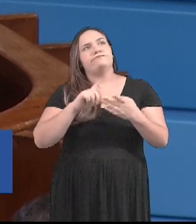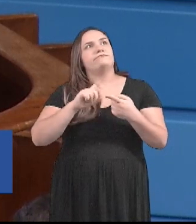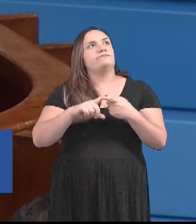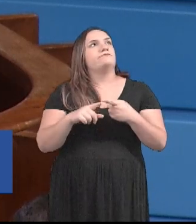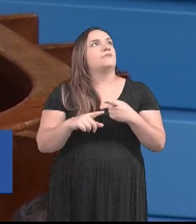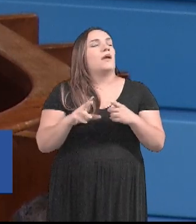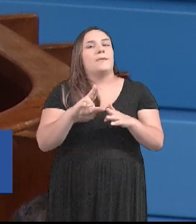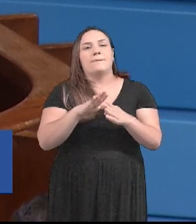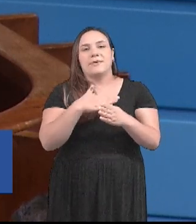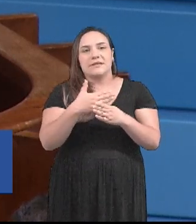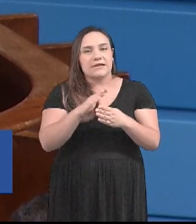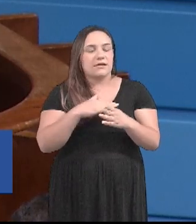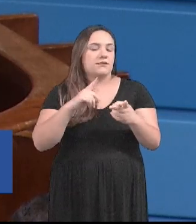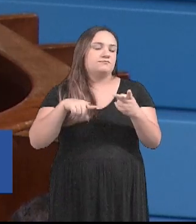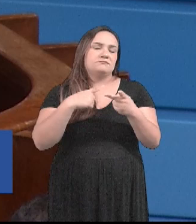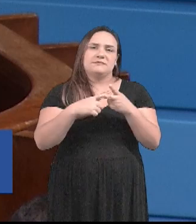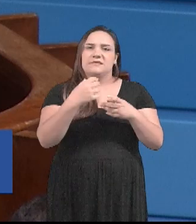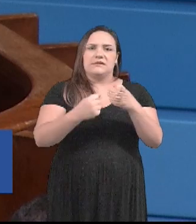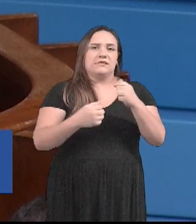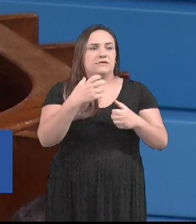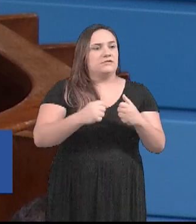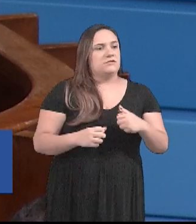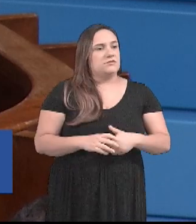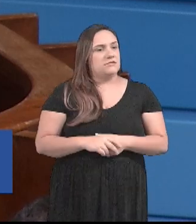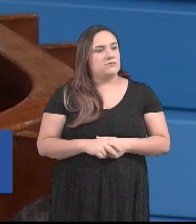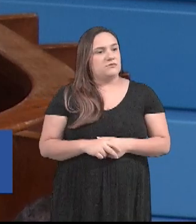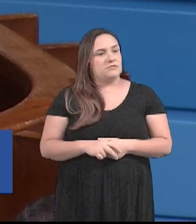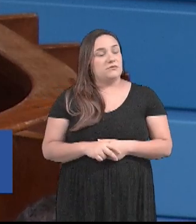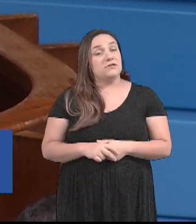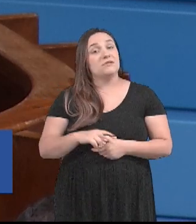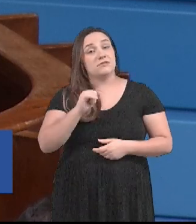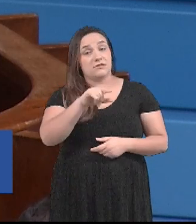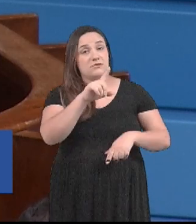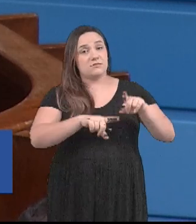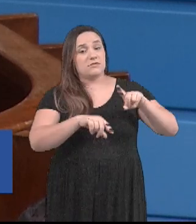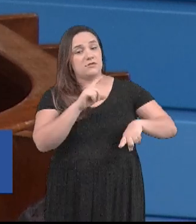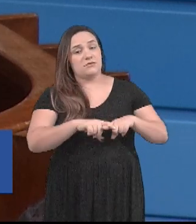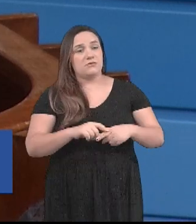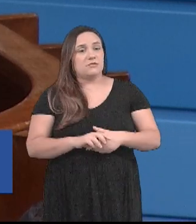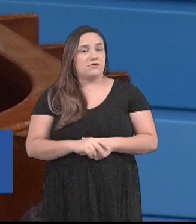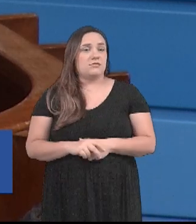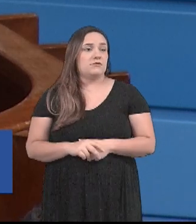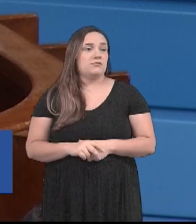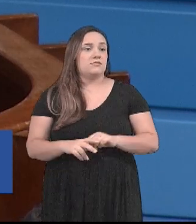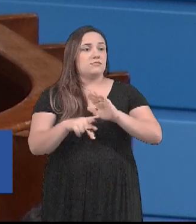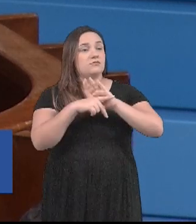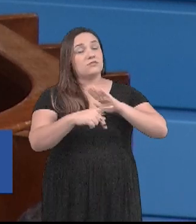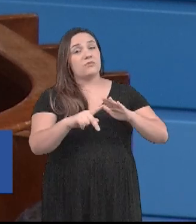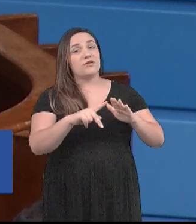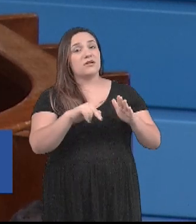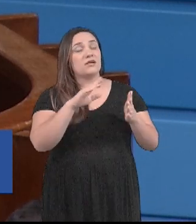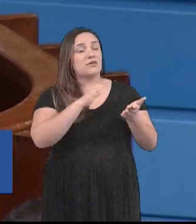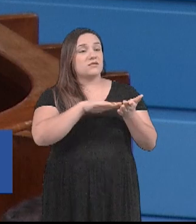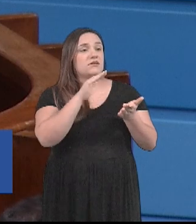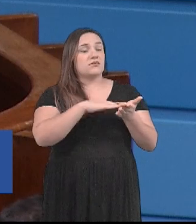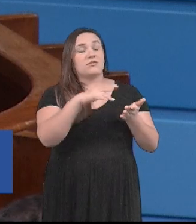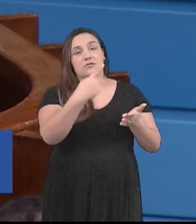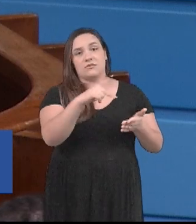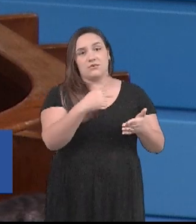manteiga, leite, e esses itens que essa empresa compra para o seu escritório na condição